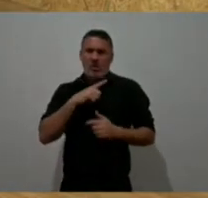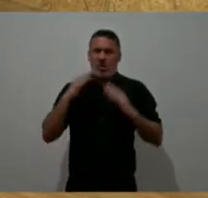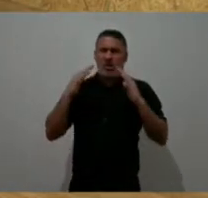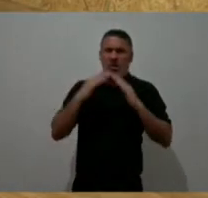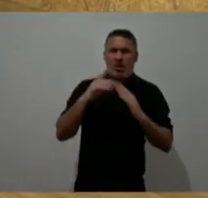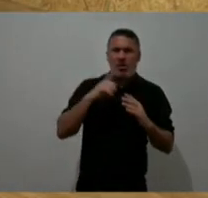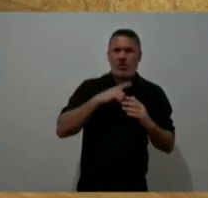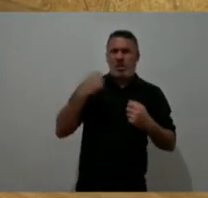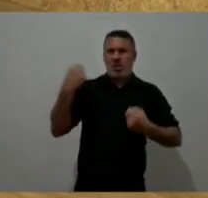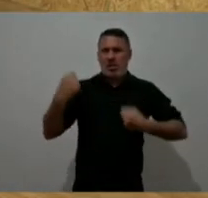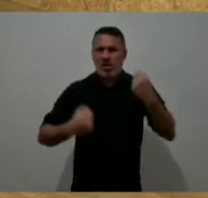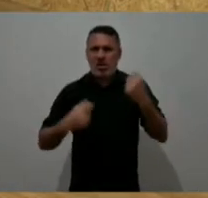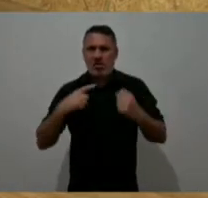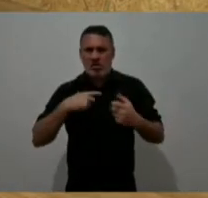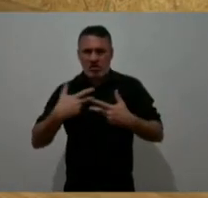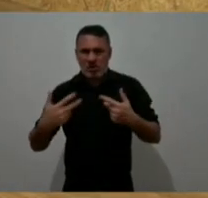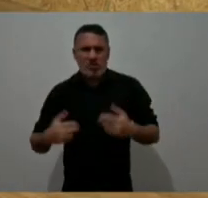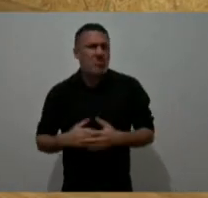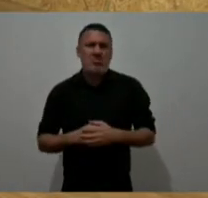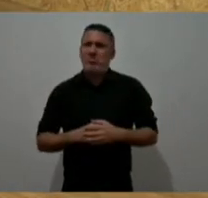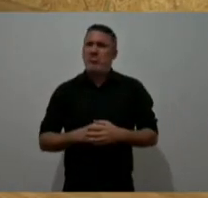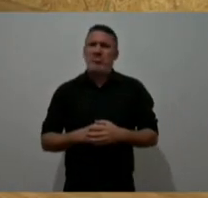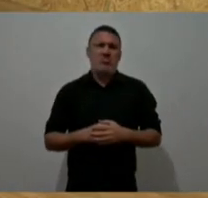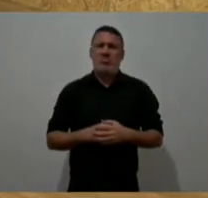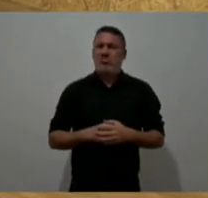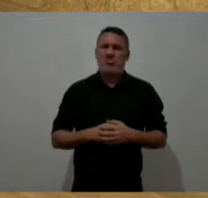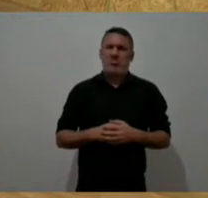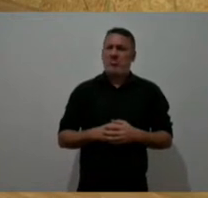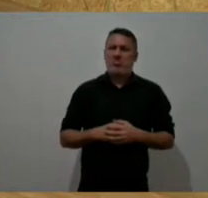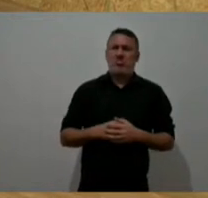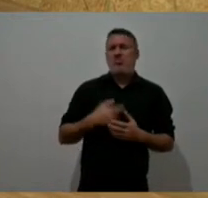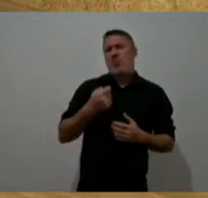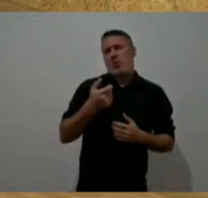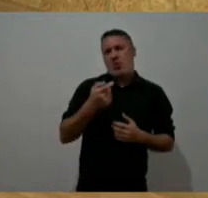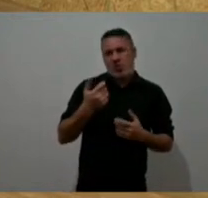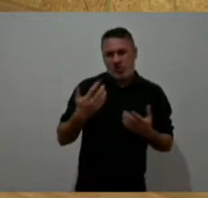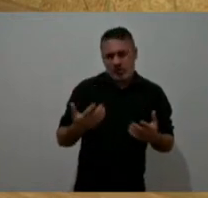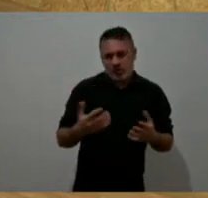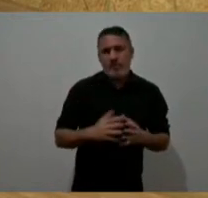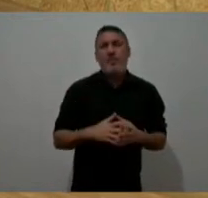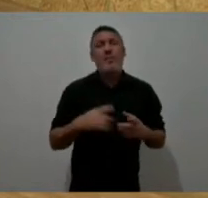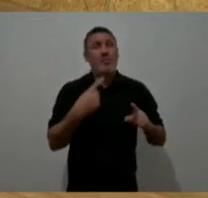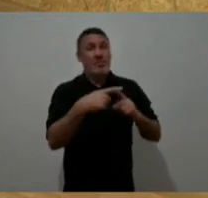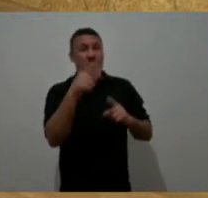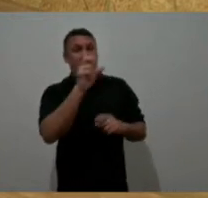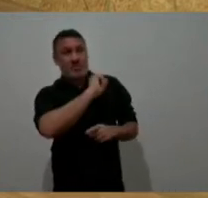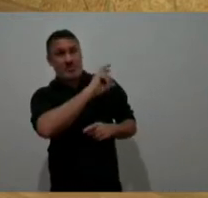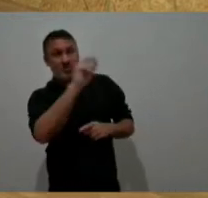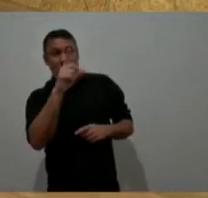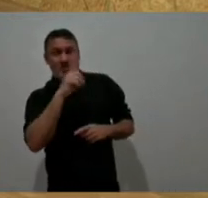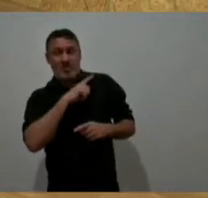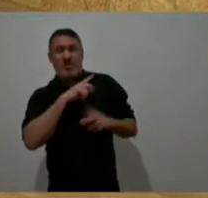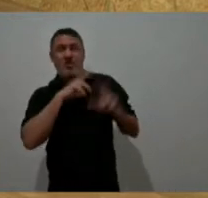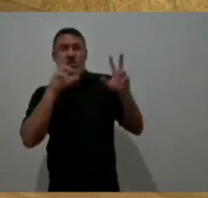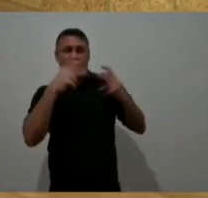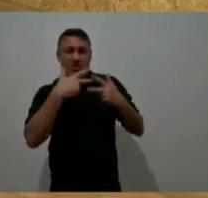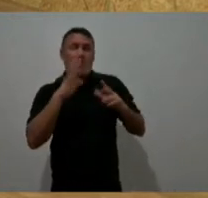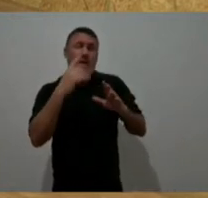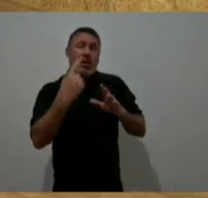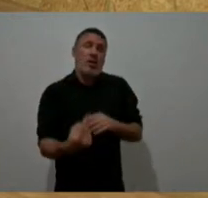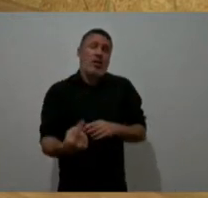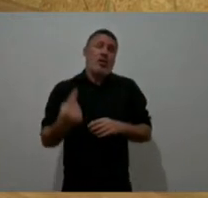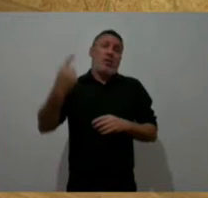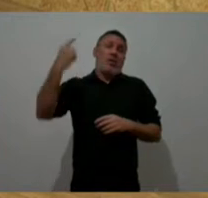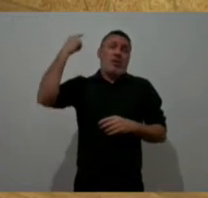do TAM, que é o Total Addressable Market, né? E há 30 anos atrás, o